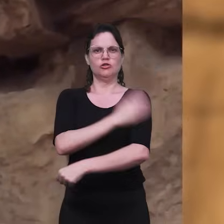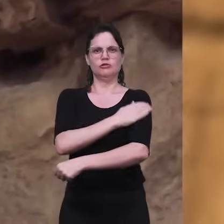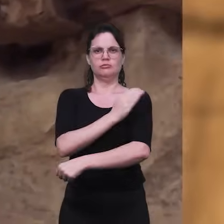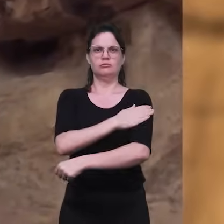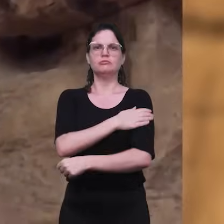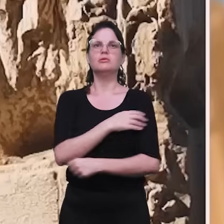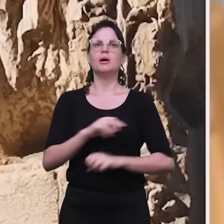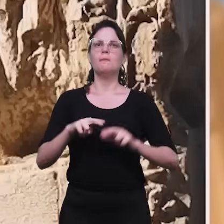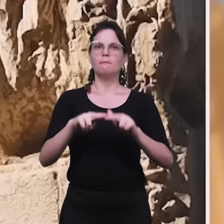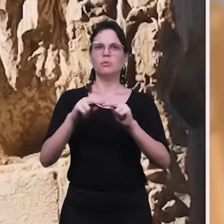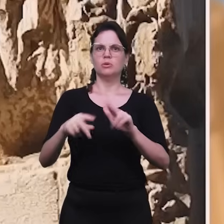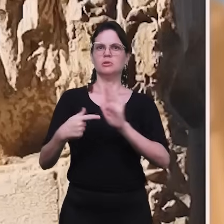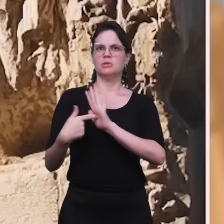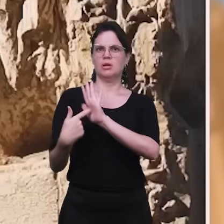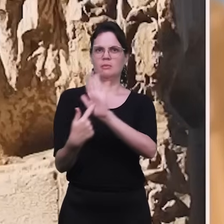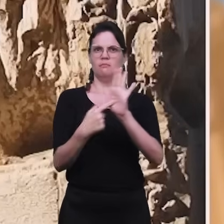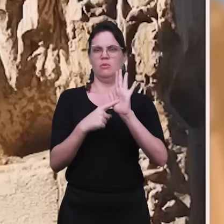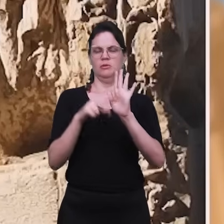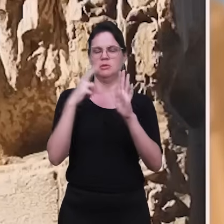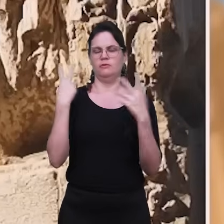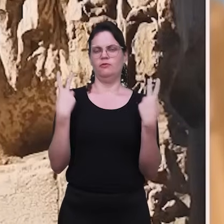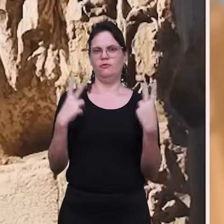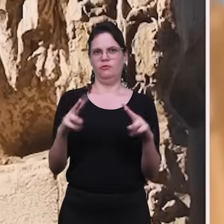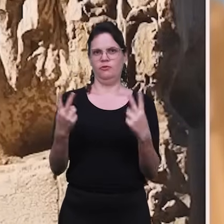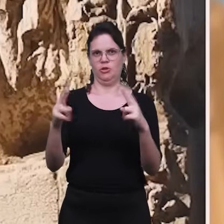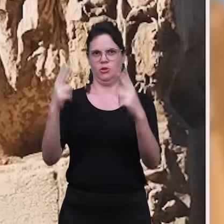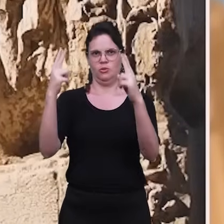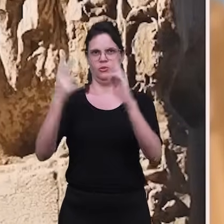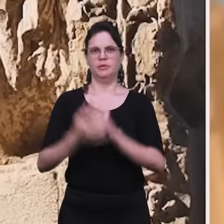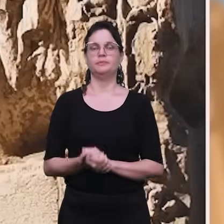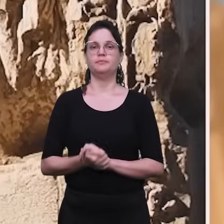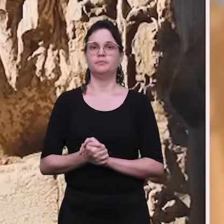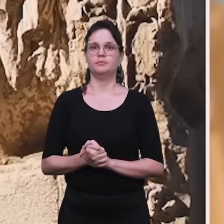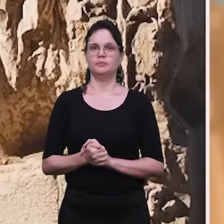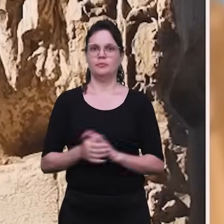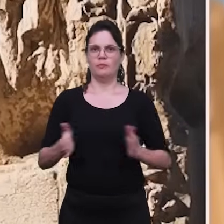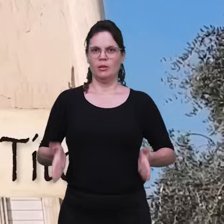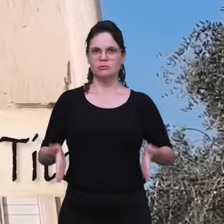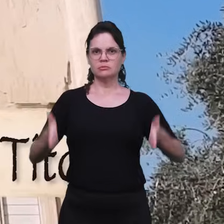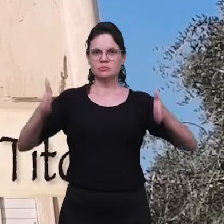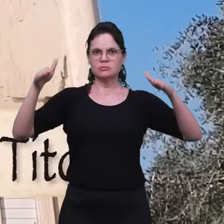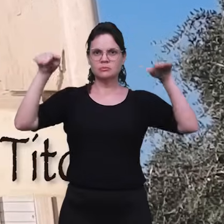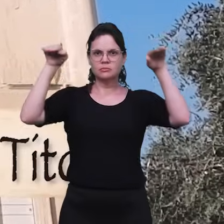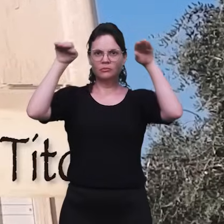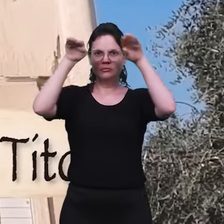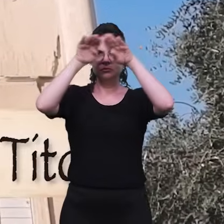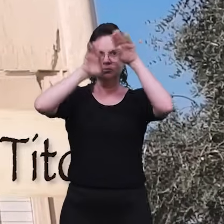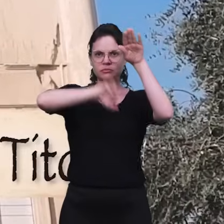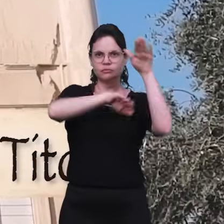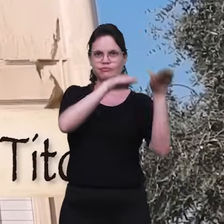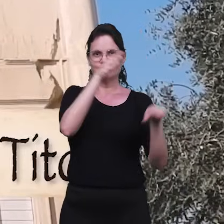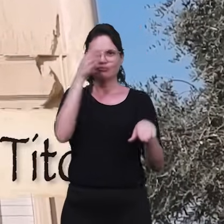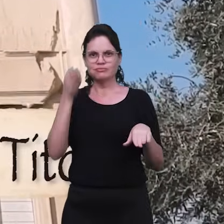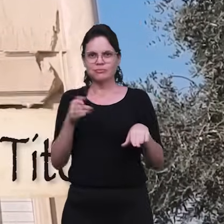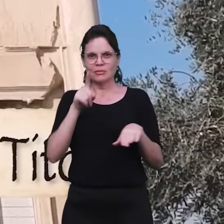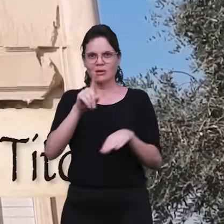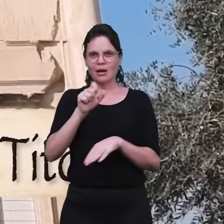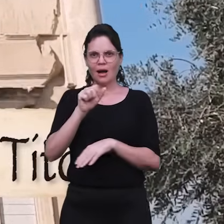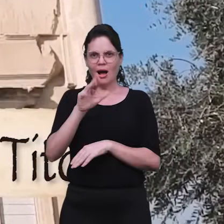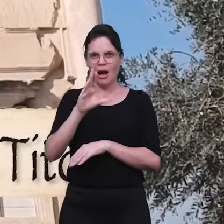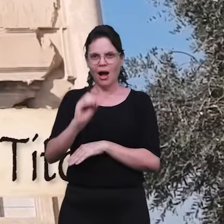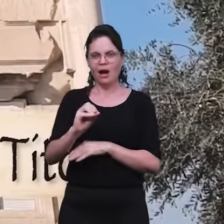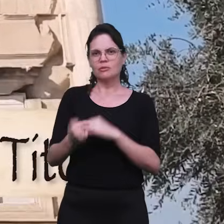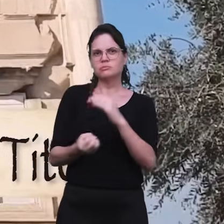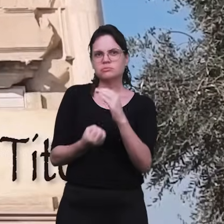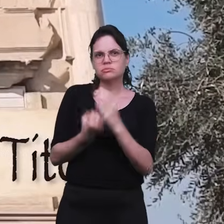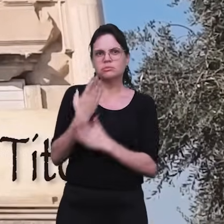escultura como uma grande vitória. Esse arco ele foi feito no ano de 82 depois de Cristo por